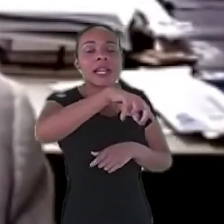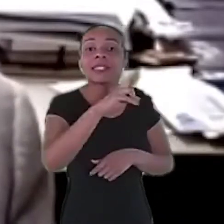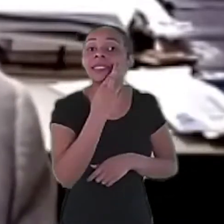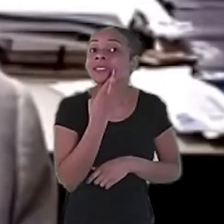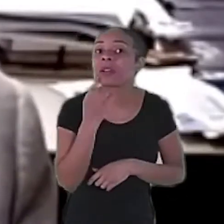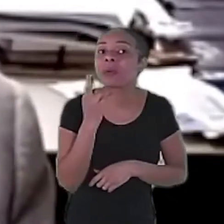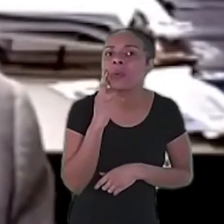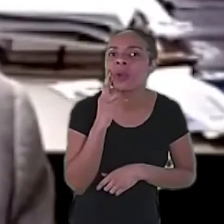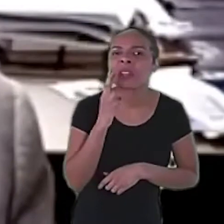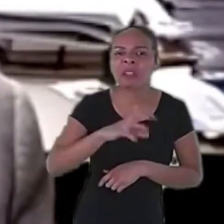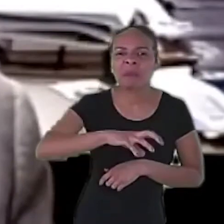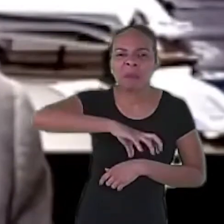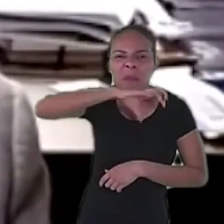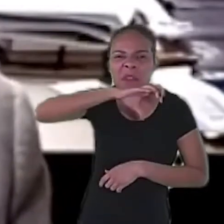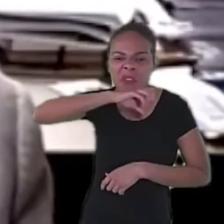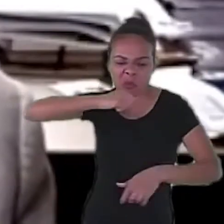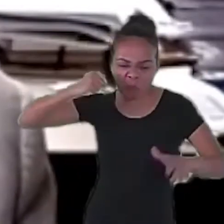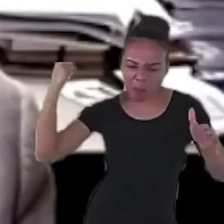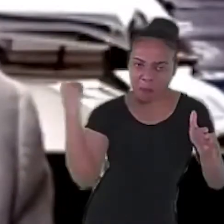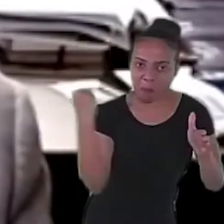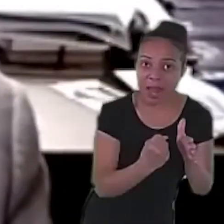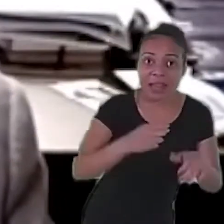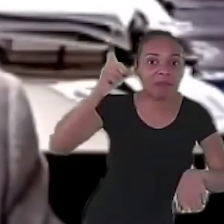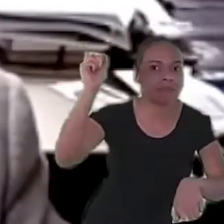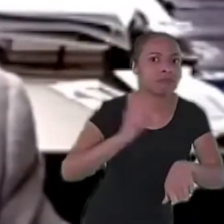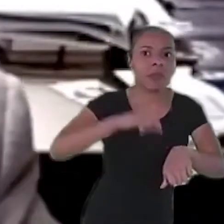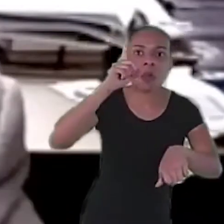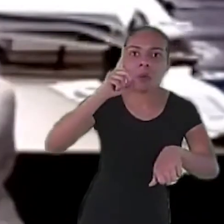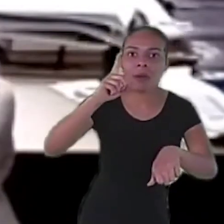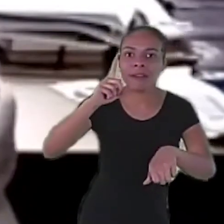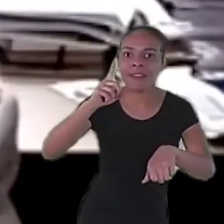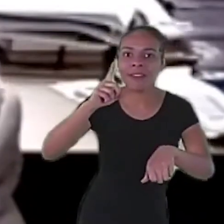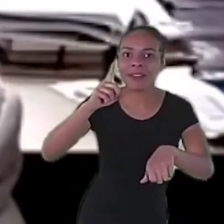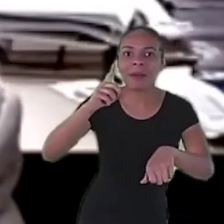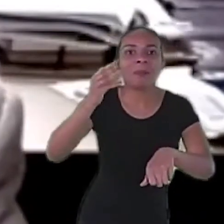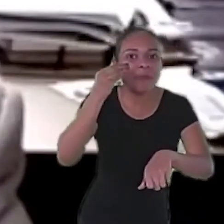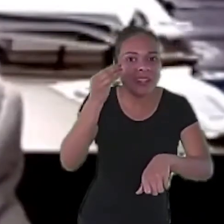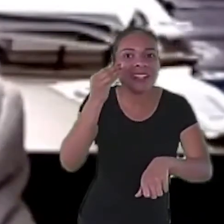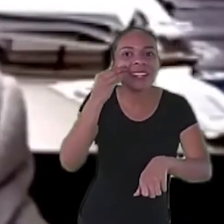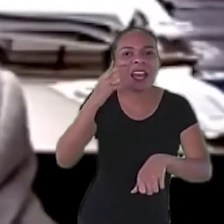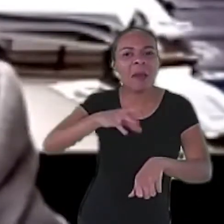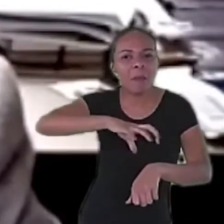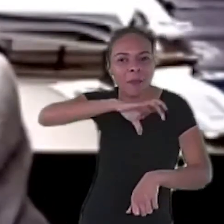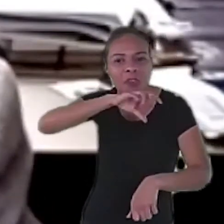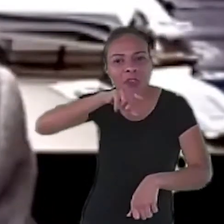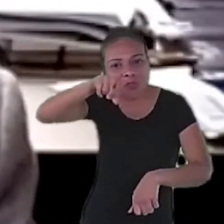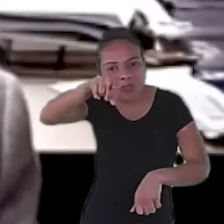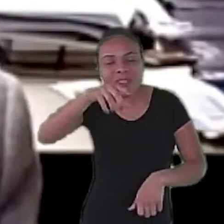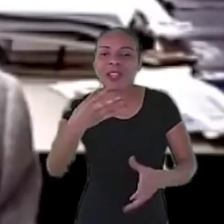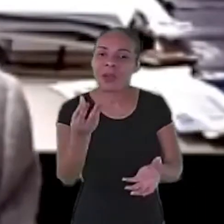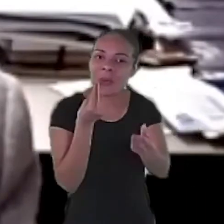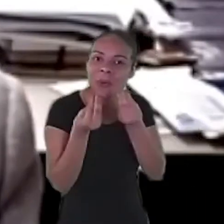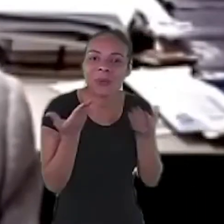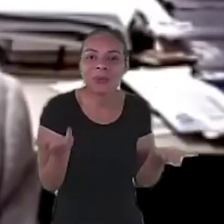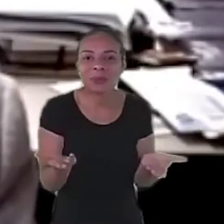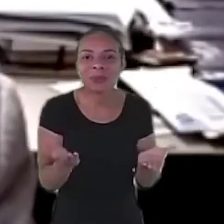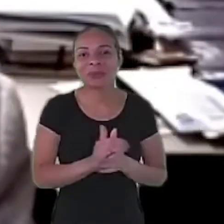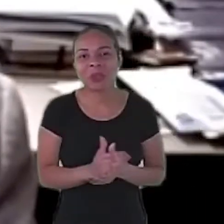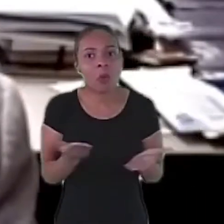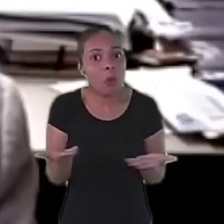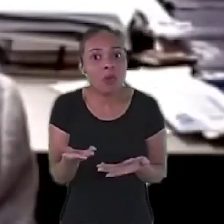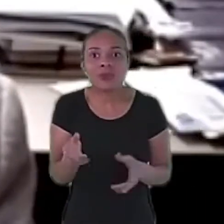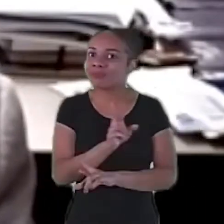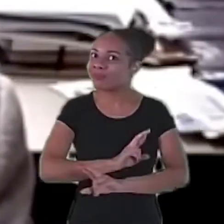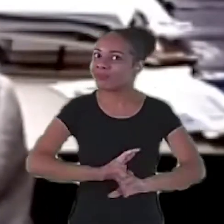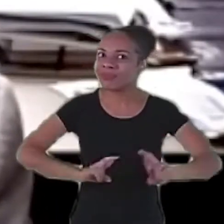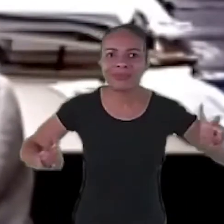para você, tá certo? Para você escolher o que você queria. Então, não há problema de linguagem, não há problema de comunicação,